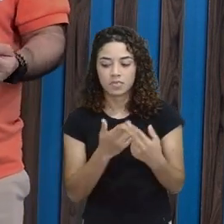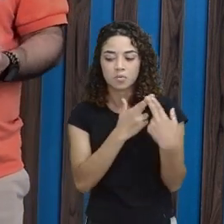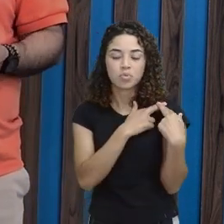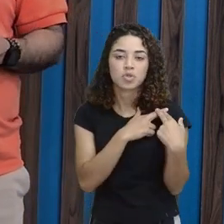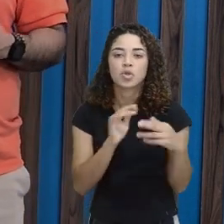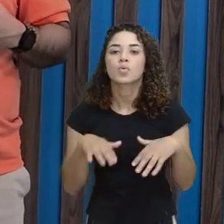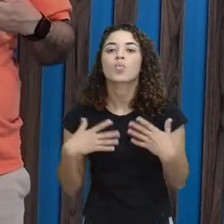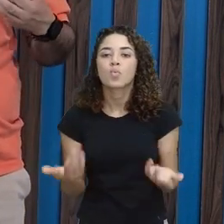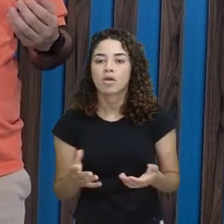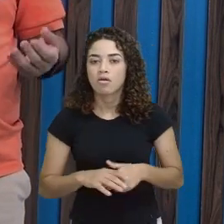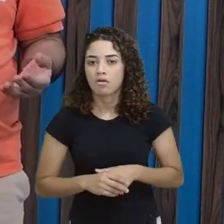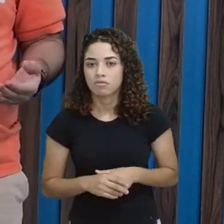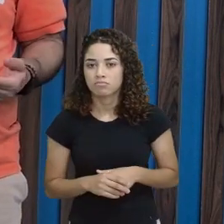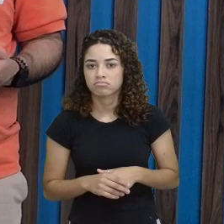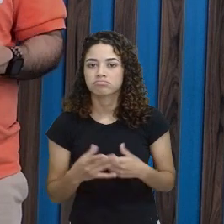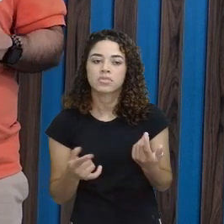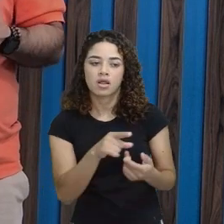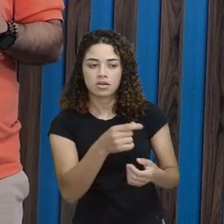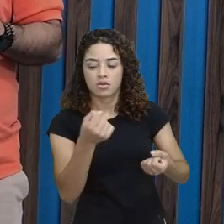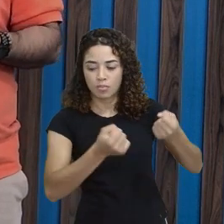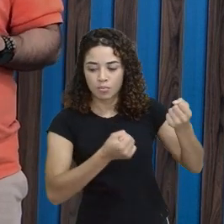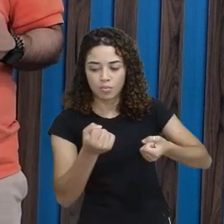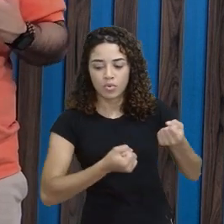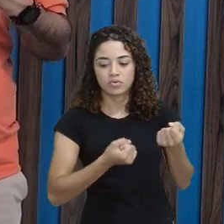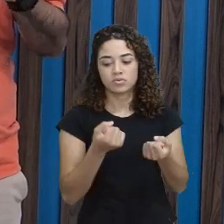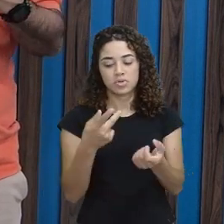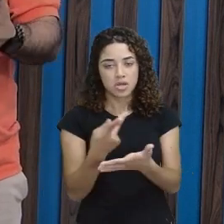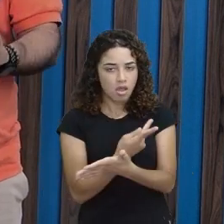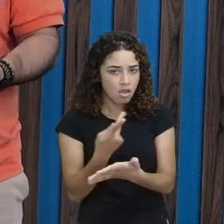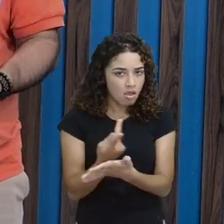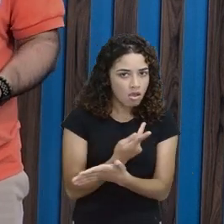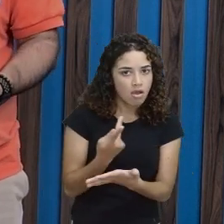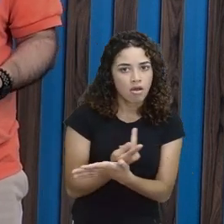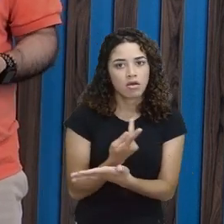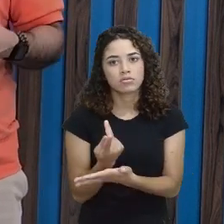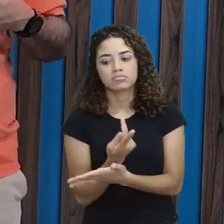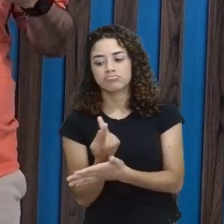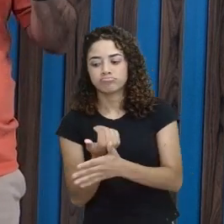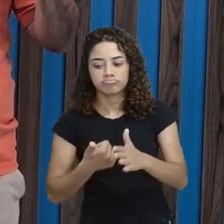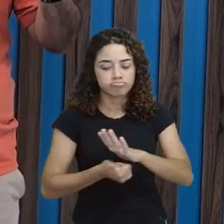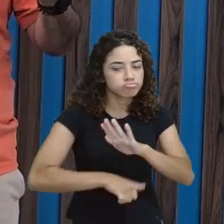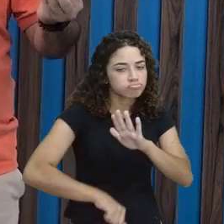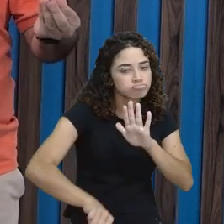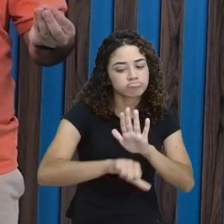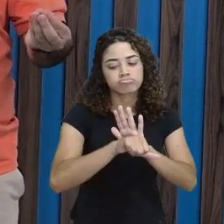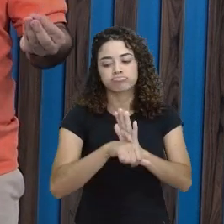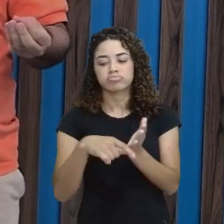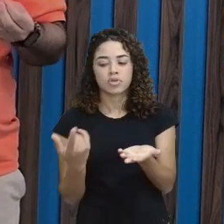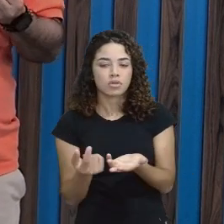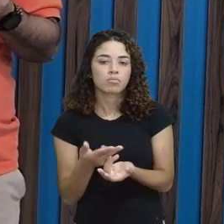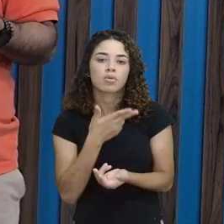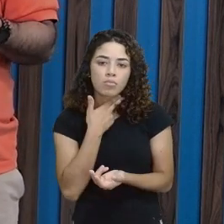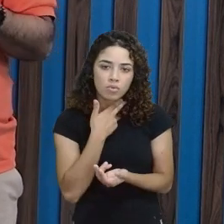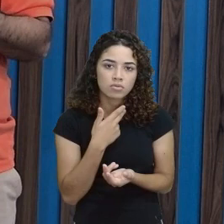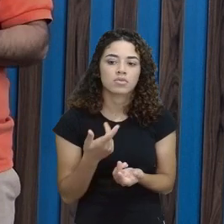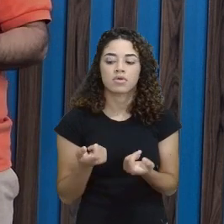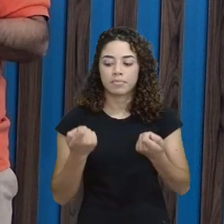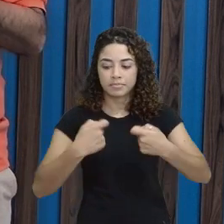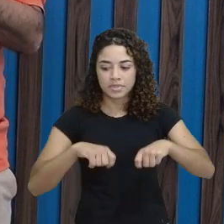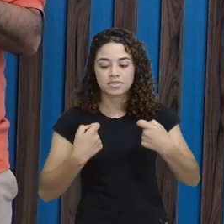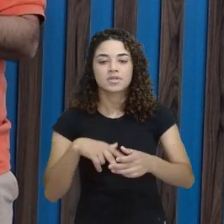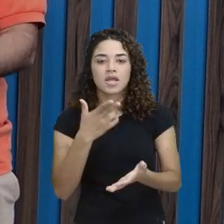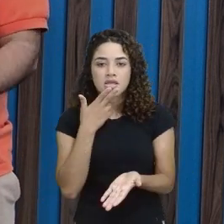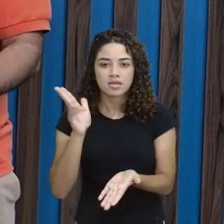Autuar os motoristas, né, que estão infringindo a lei e aplicar a pena que